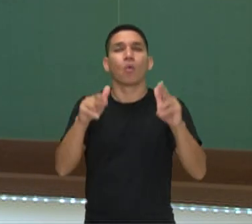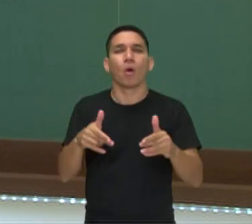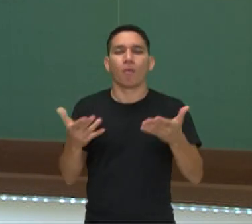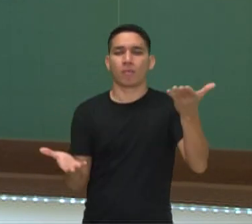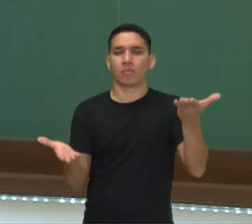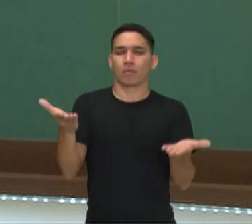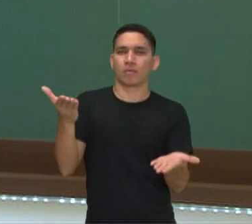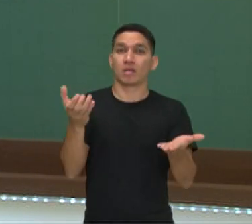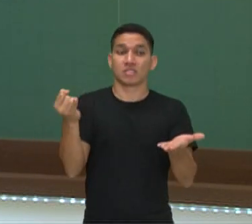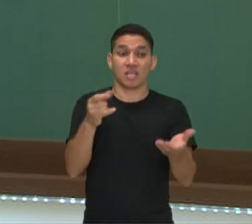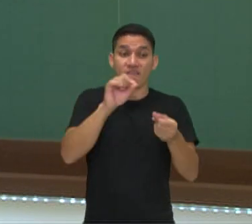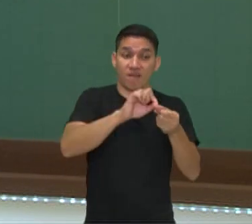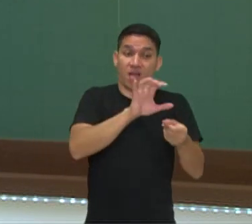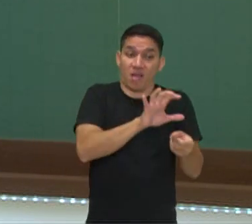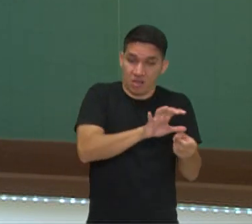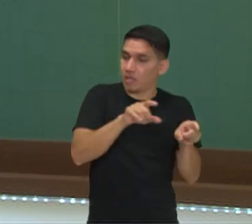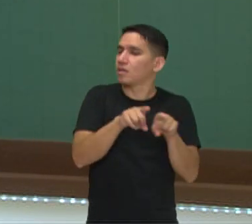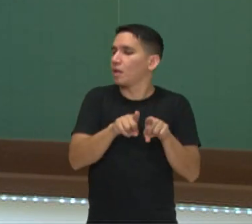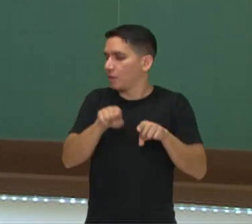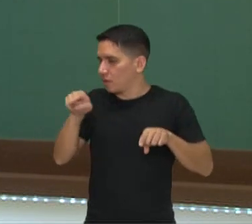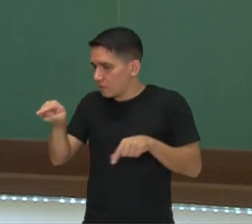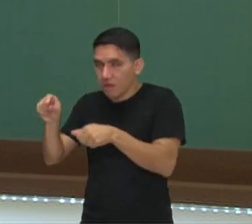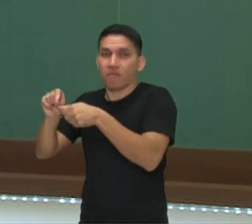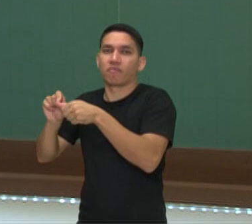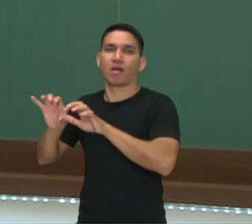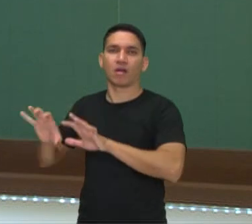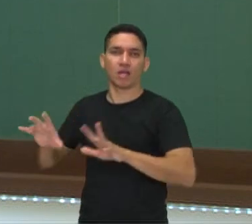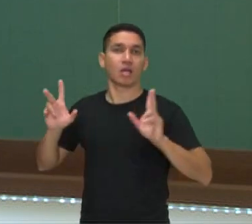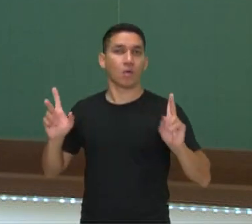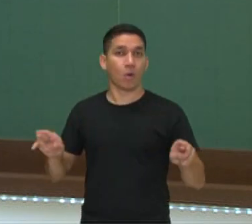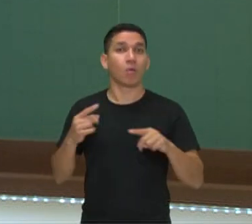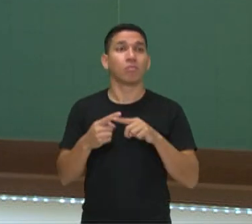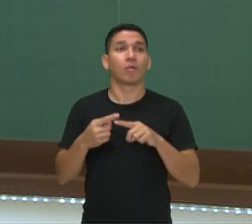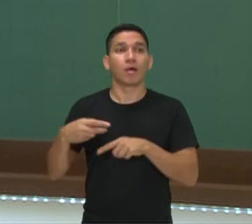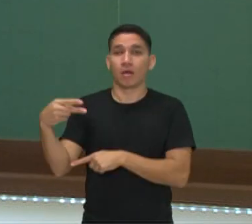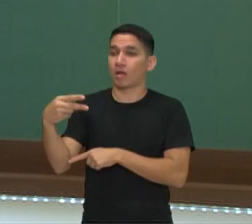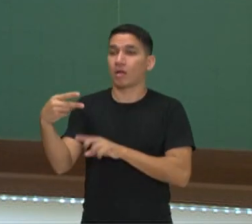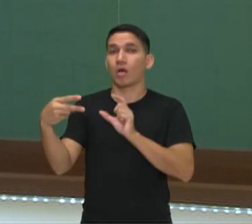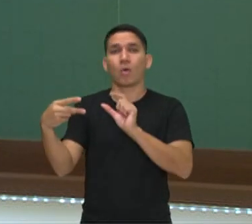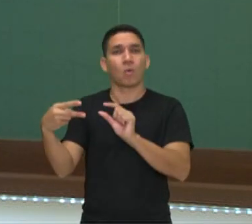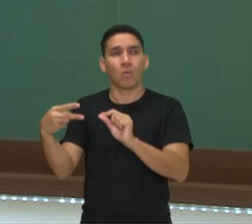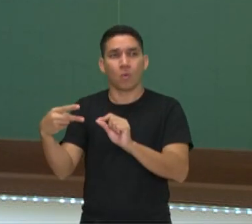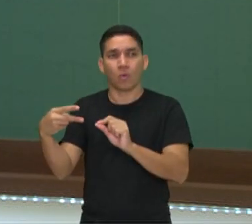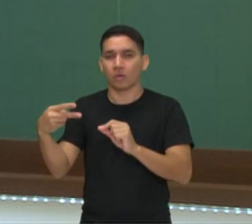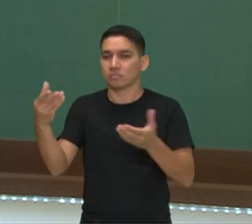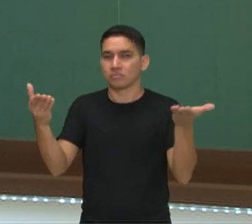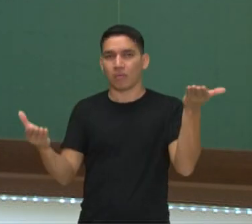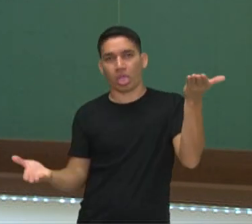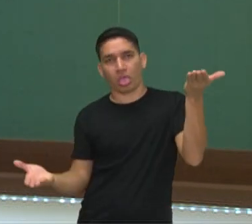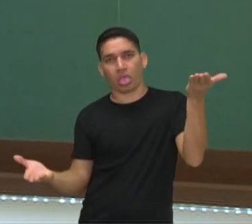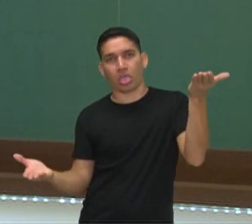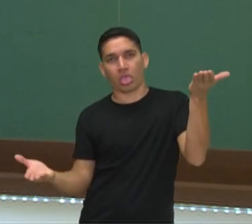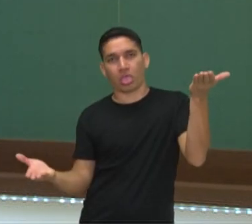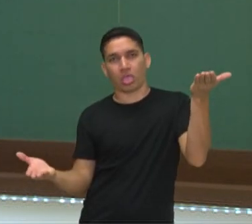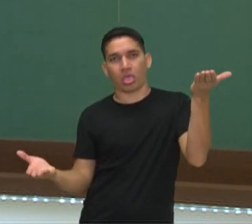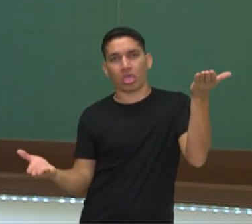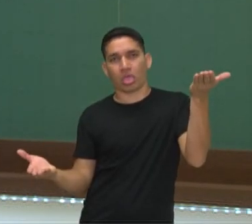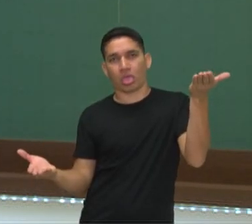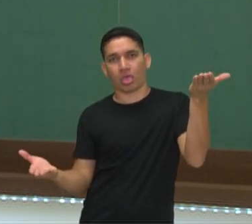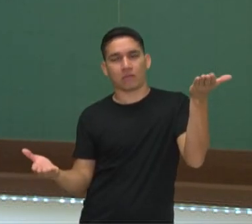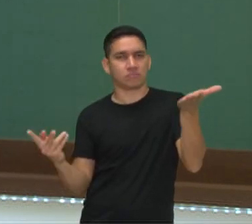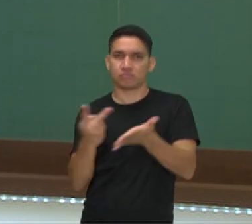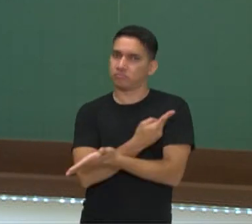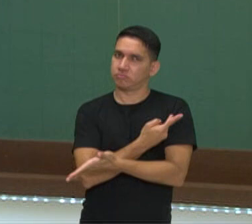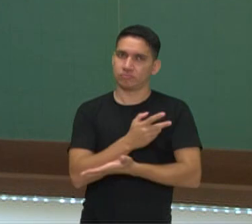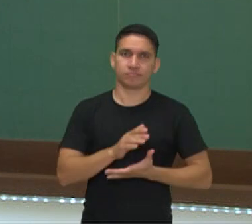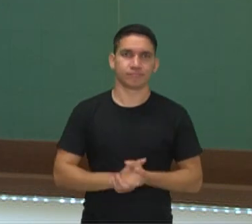você faz de um lado, você tem que fazer do outro também. Senão essa igualdade essa igualdade se torna falsa,